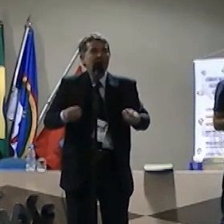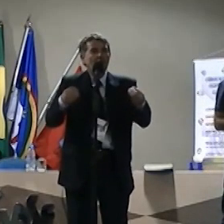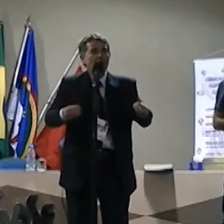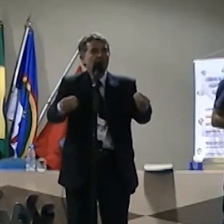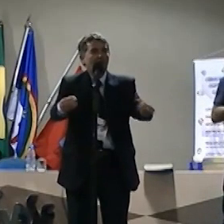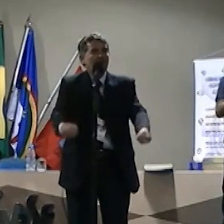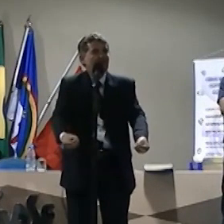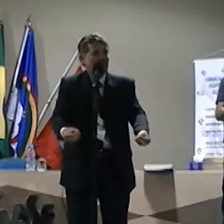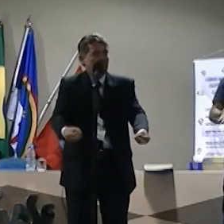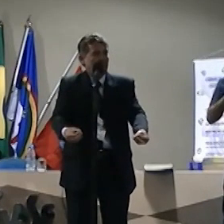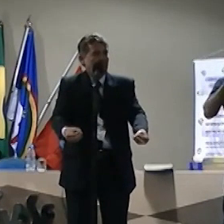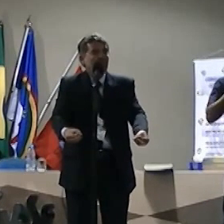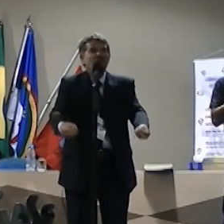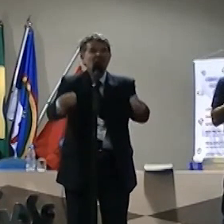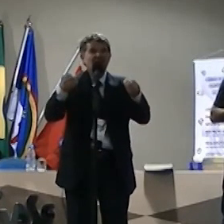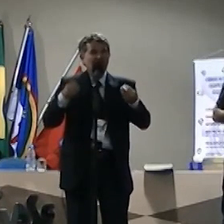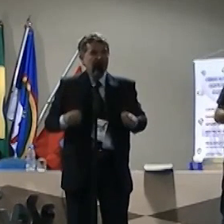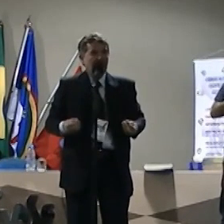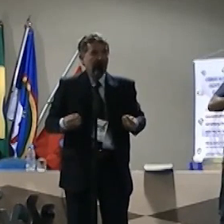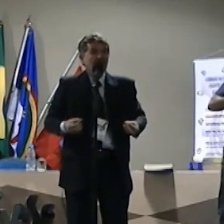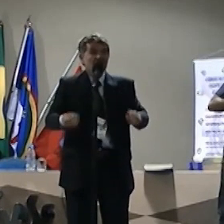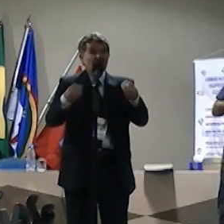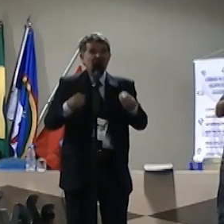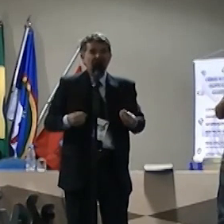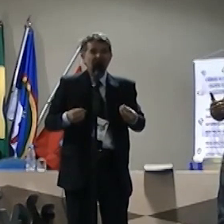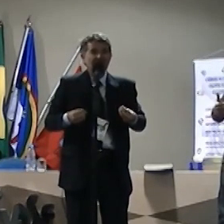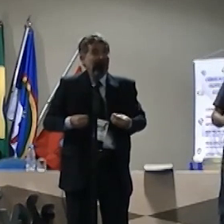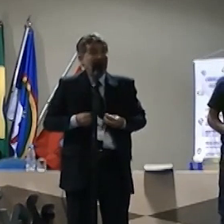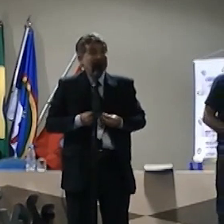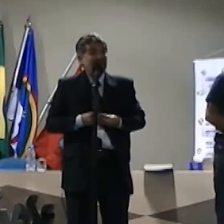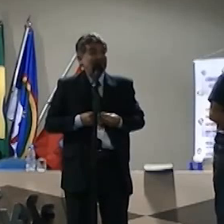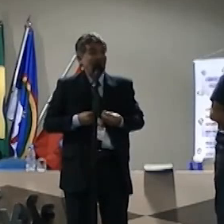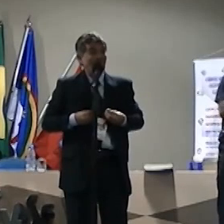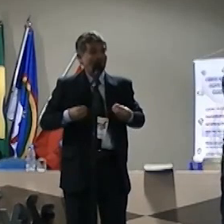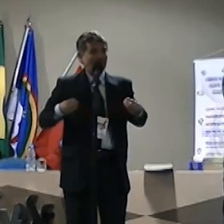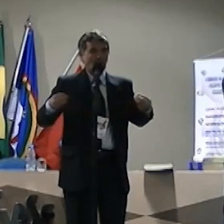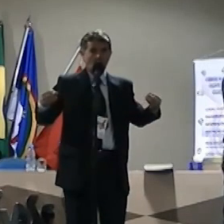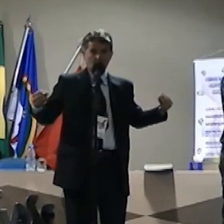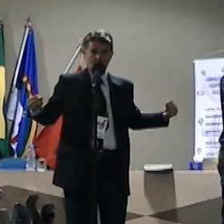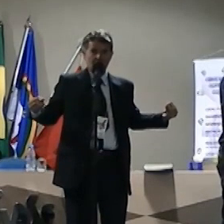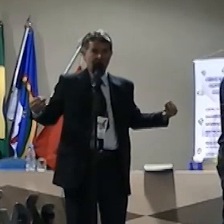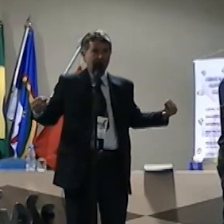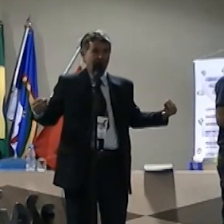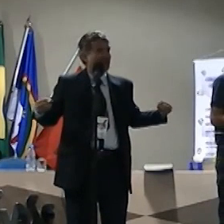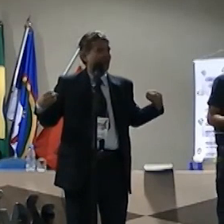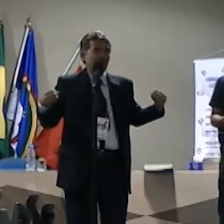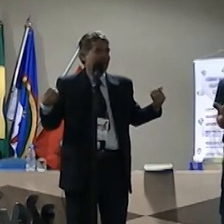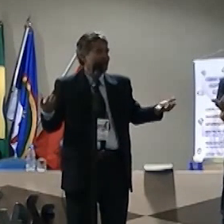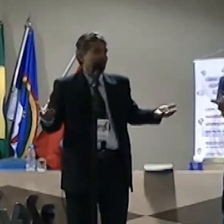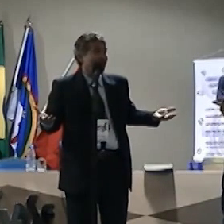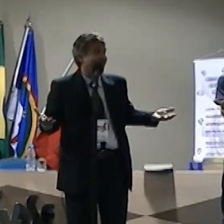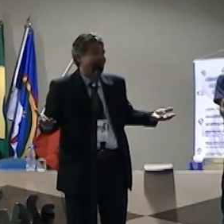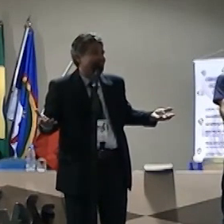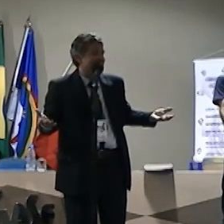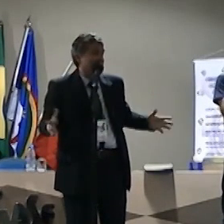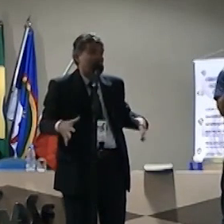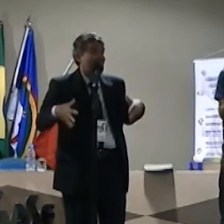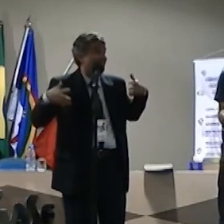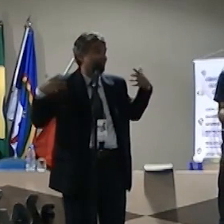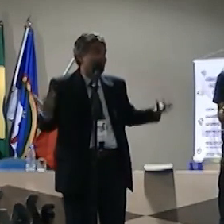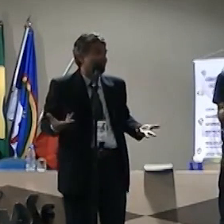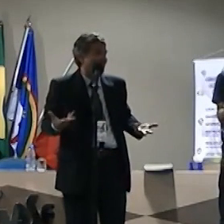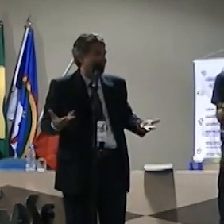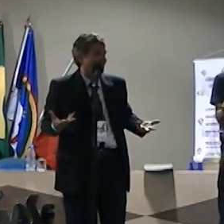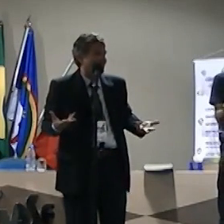mesmo material que usa para ouvinte. Tem que adaptar. Se tem que adaptar, adapta logo para todos. Porque os ouvintes vão agradecer, porque